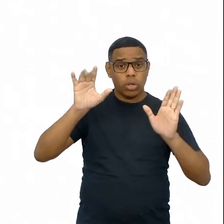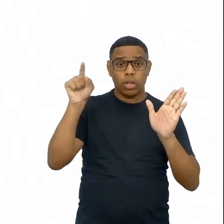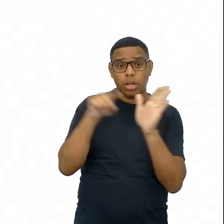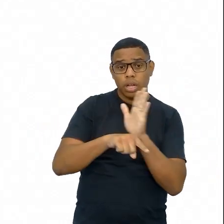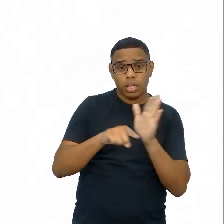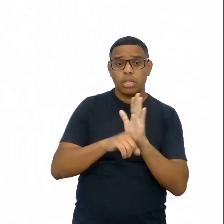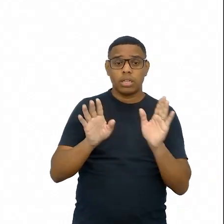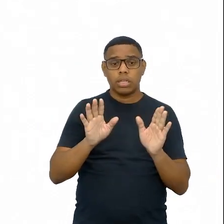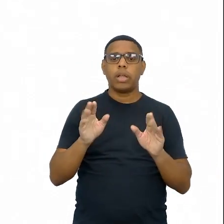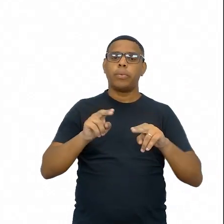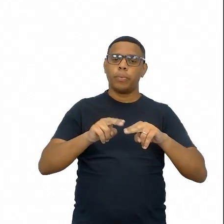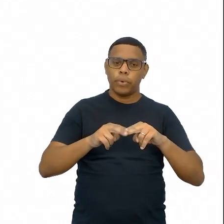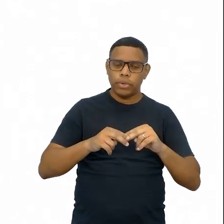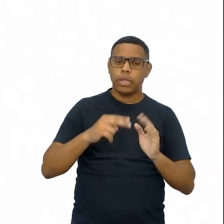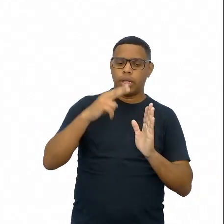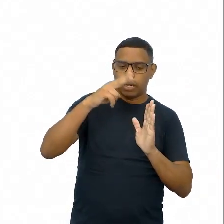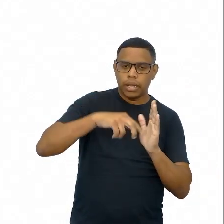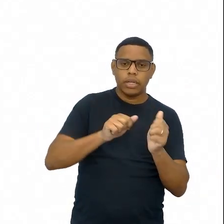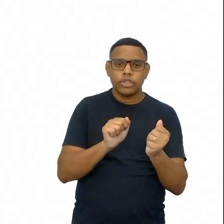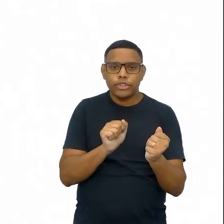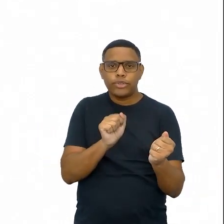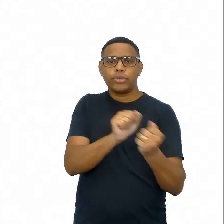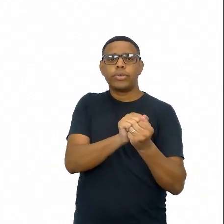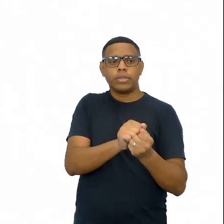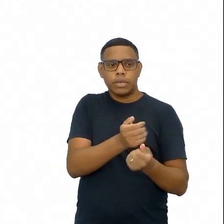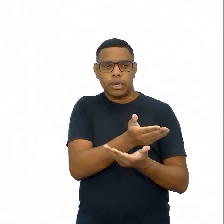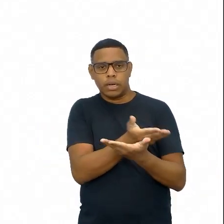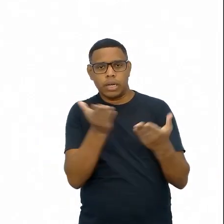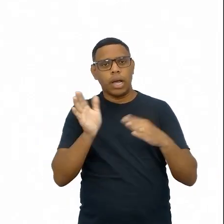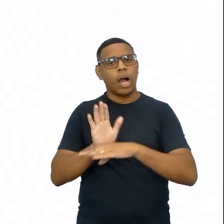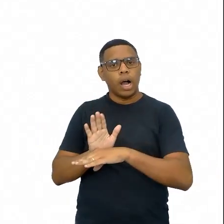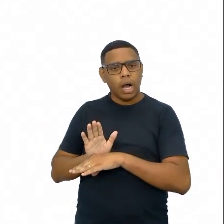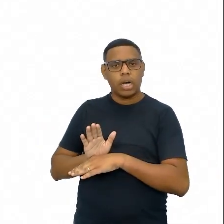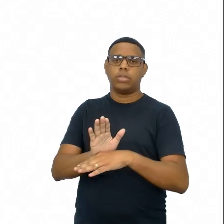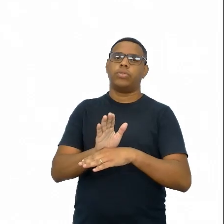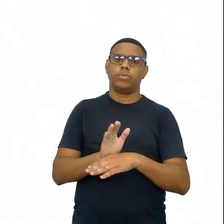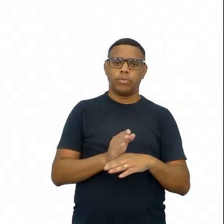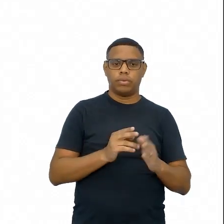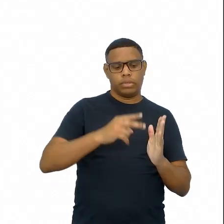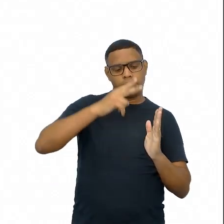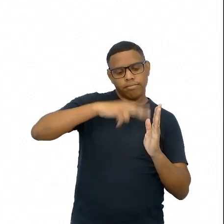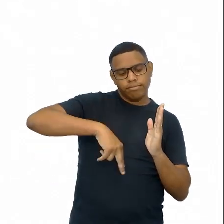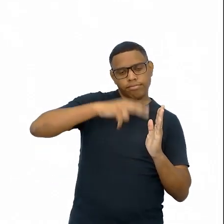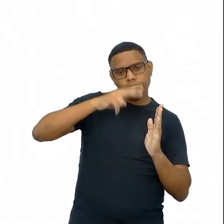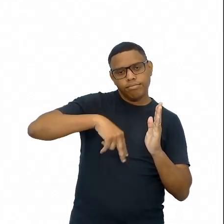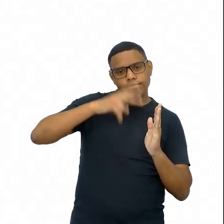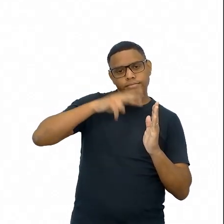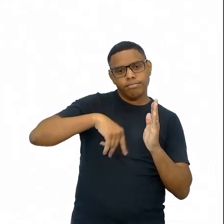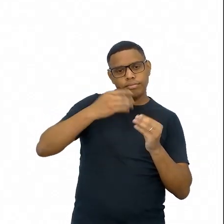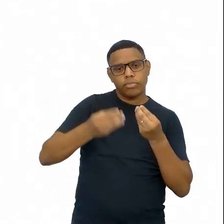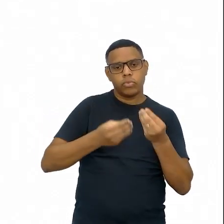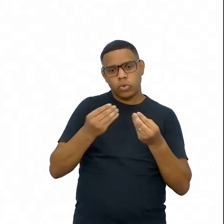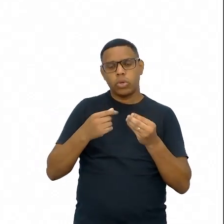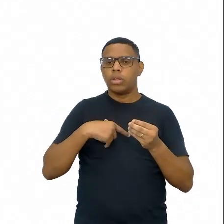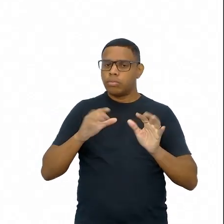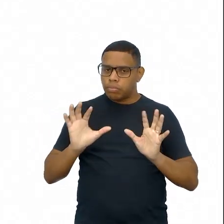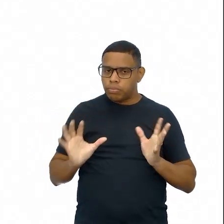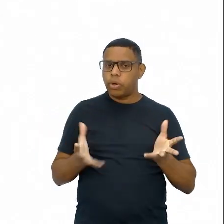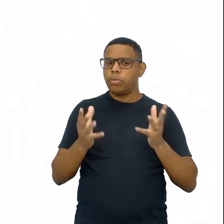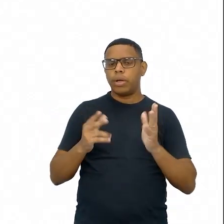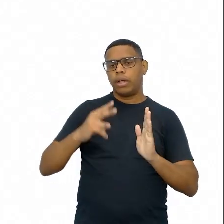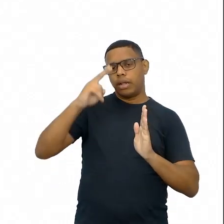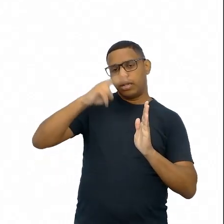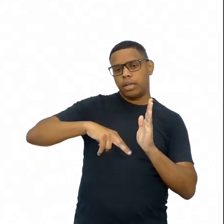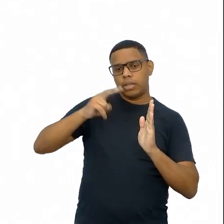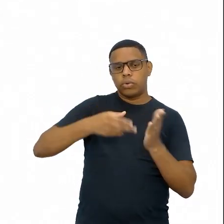importante vocês promoverem a leitura dessas atividades, desses itens, né, ou promovendo aí uma